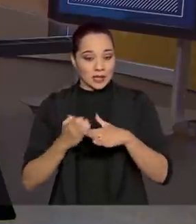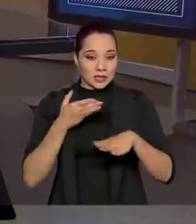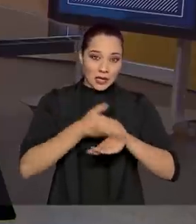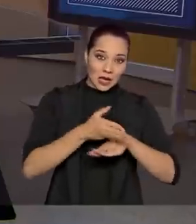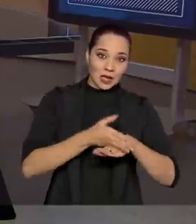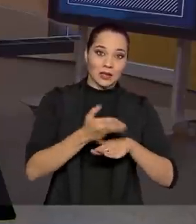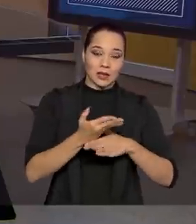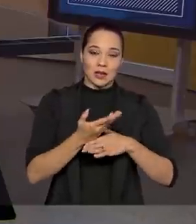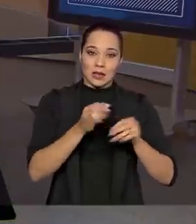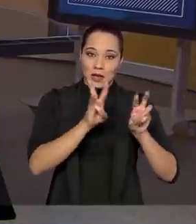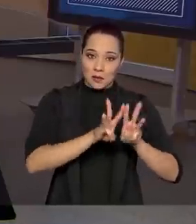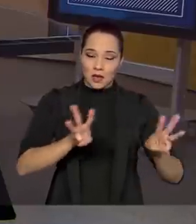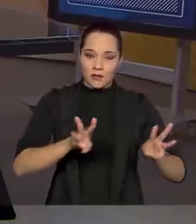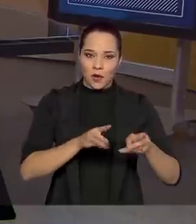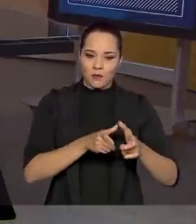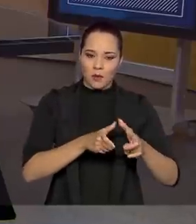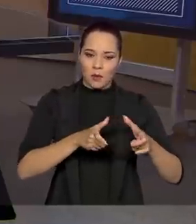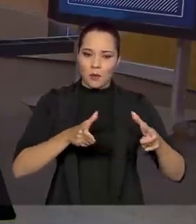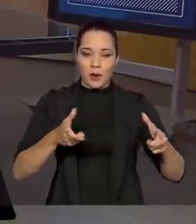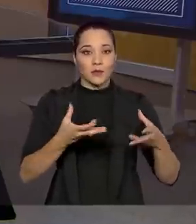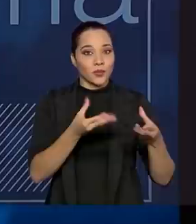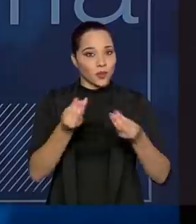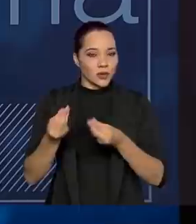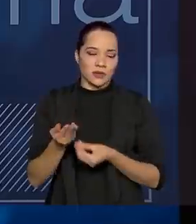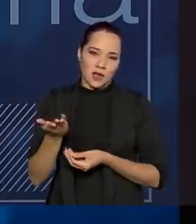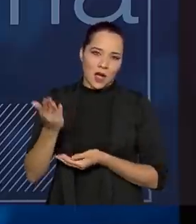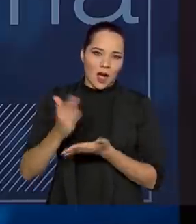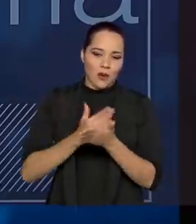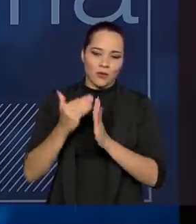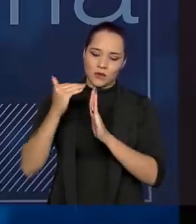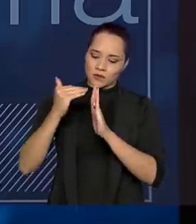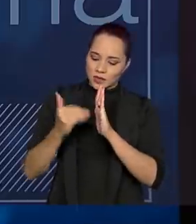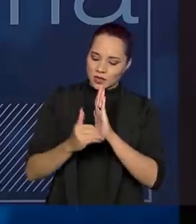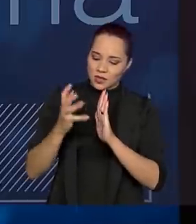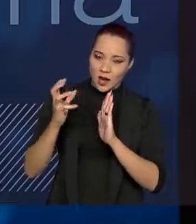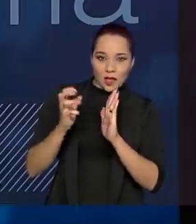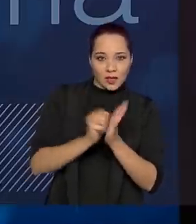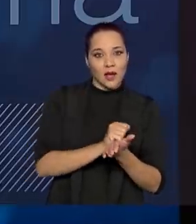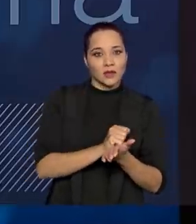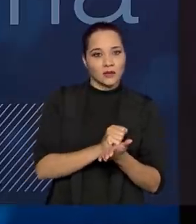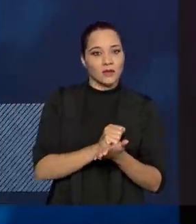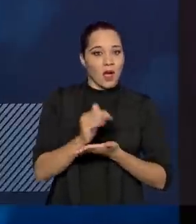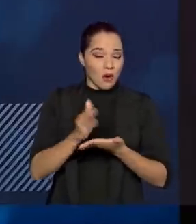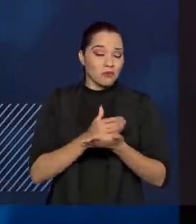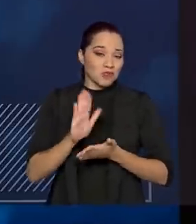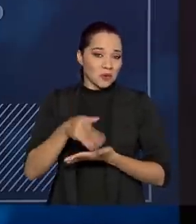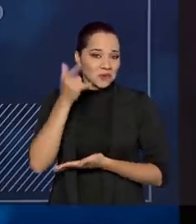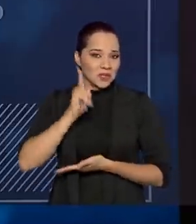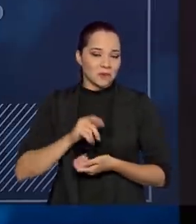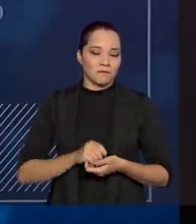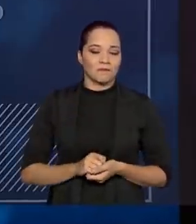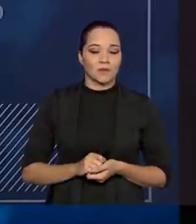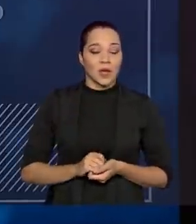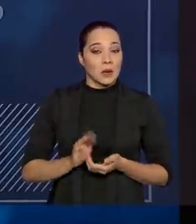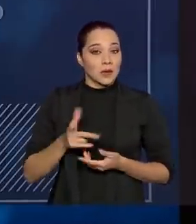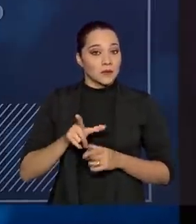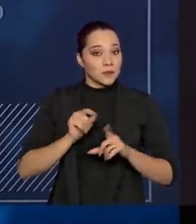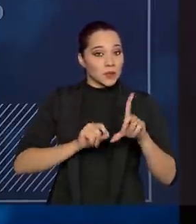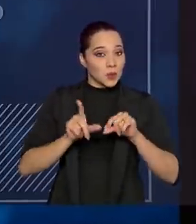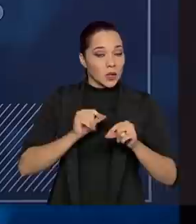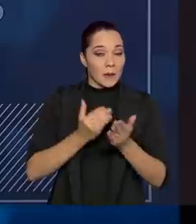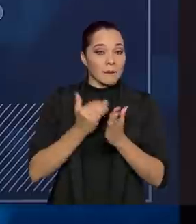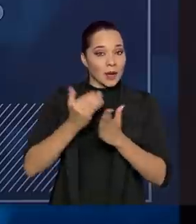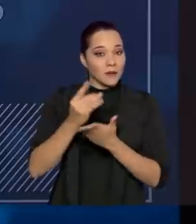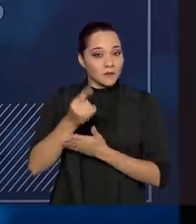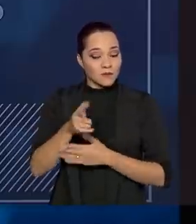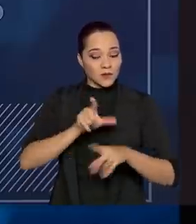fornecedores, justamente porque muitos estão em processo de cadastramento, alguns já foram cadastrados, mas essa foi uma alternativa que nós criamos, mais